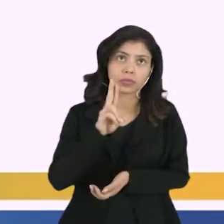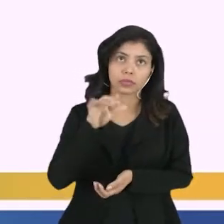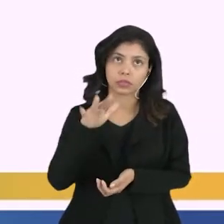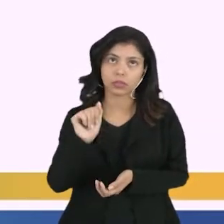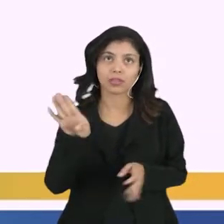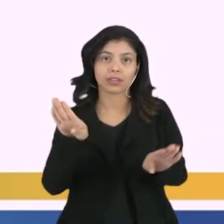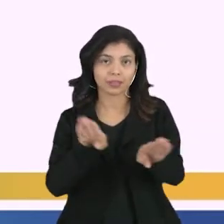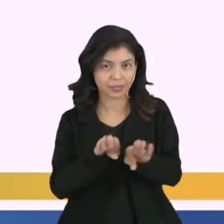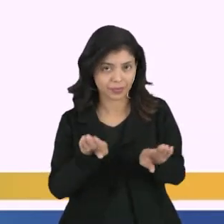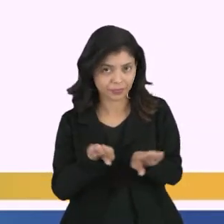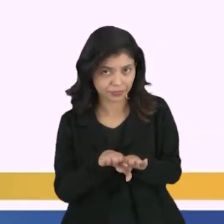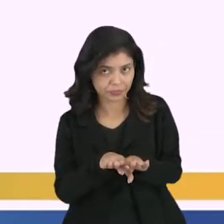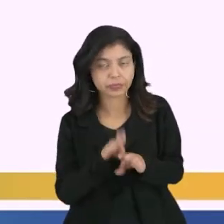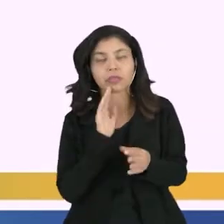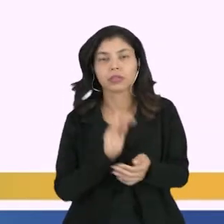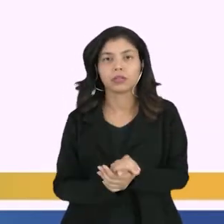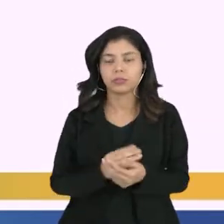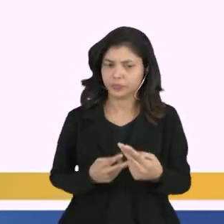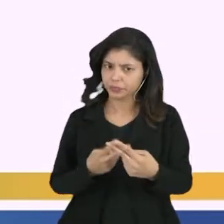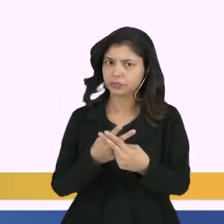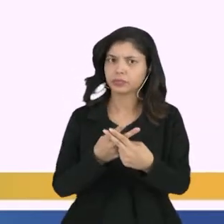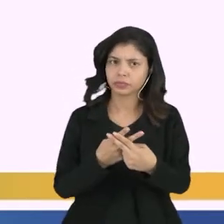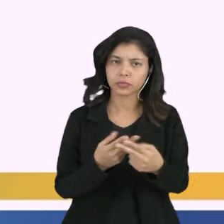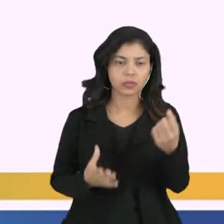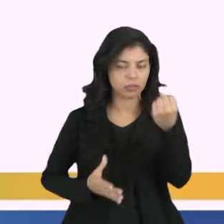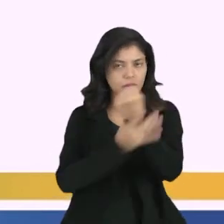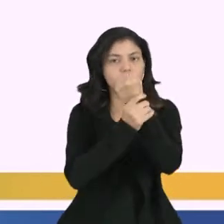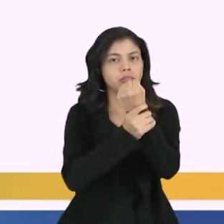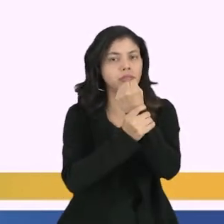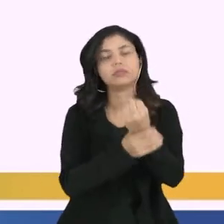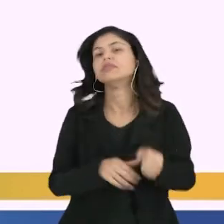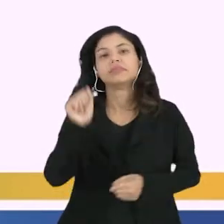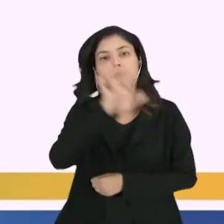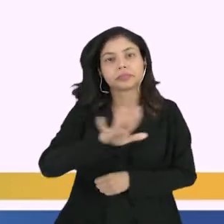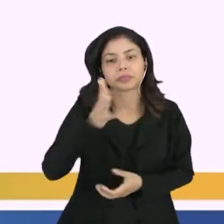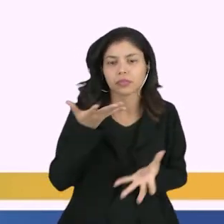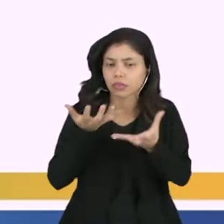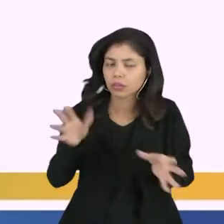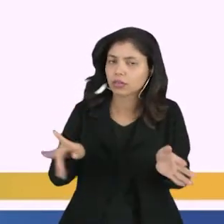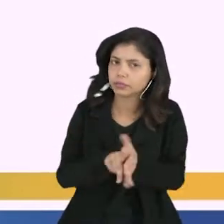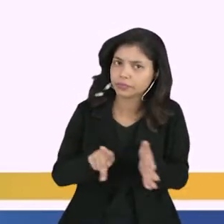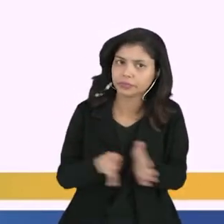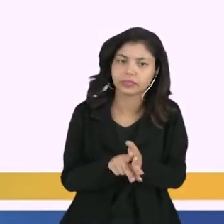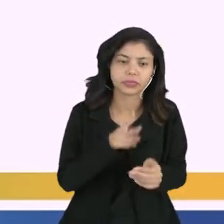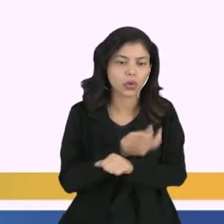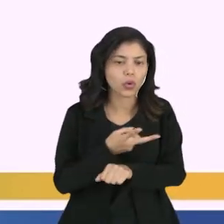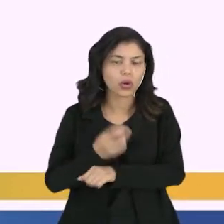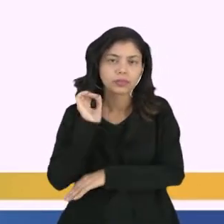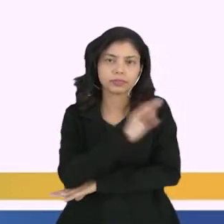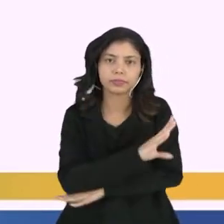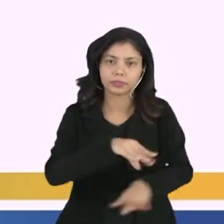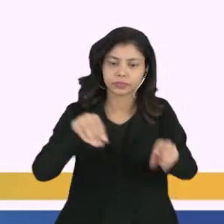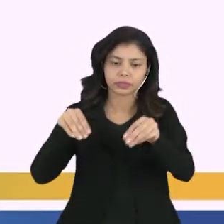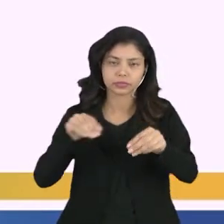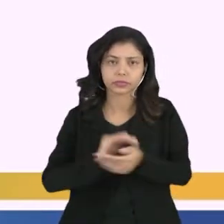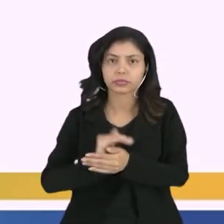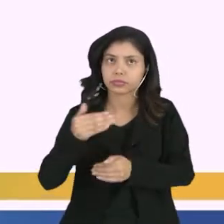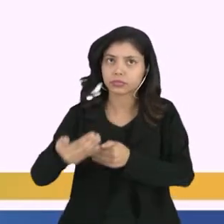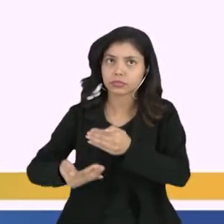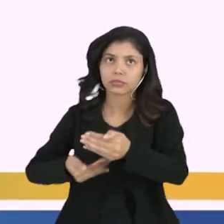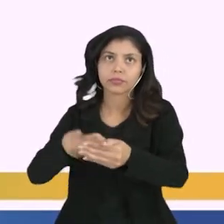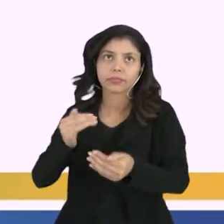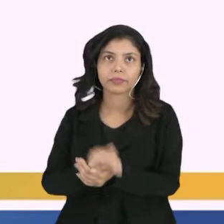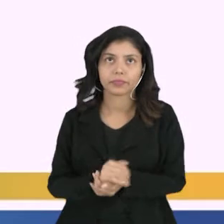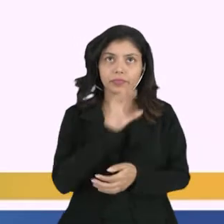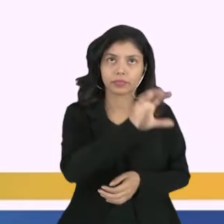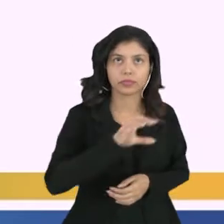resguardar também, né, fazer aí essa proteção, né, por conta das nações que queriam também explorar o território, e desenvolver